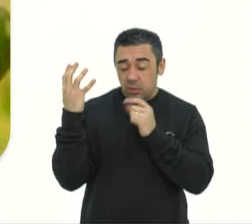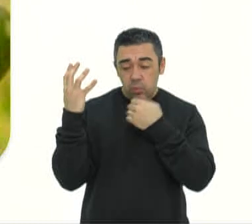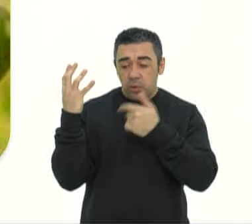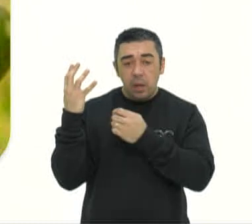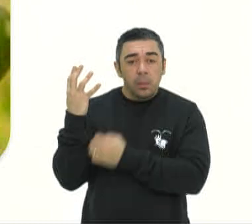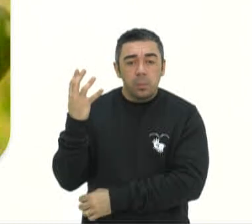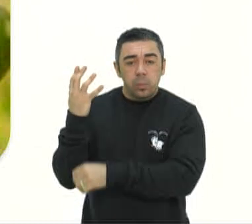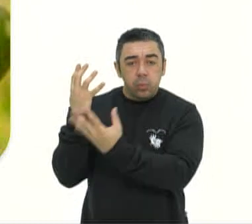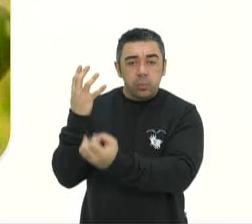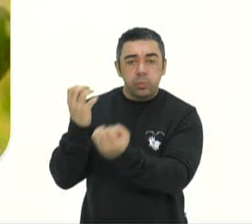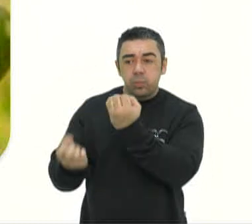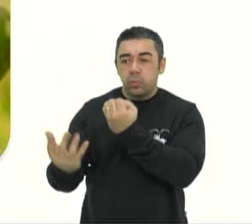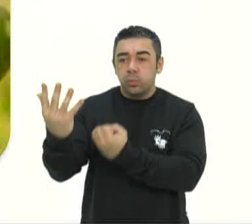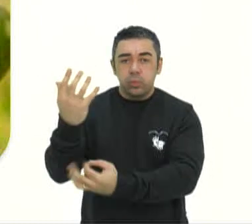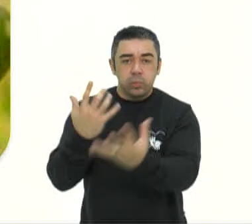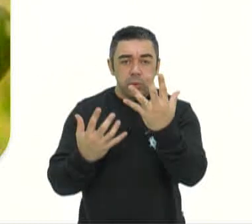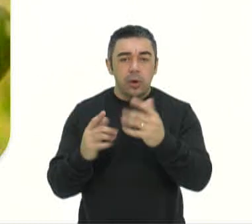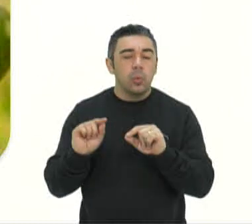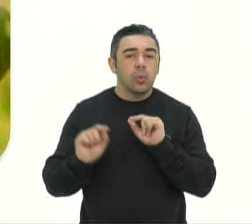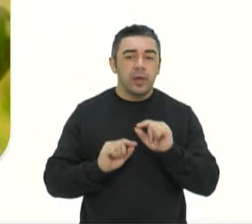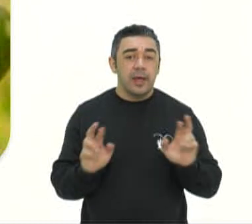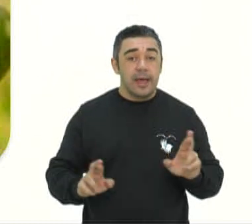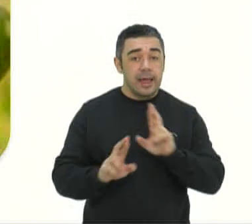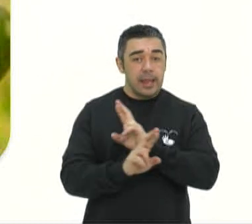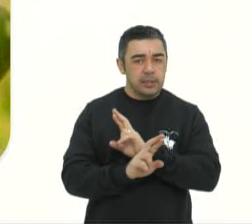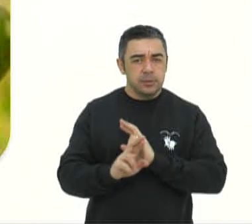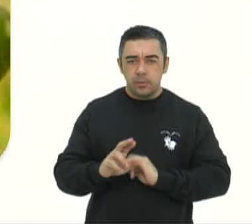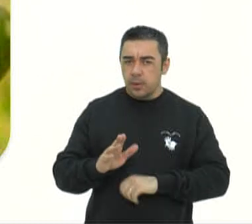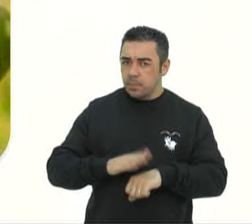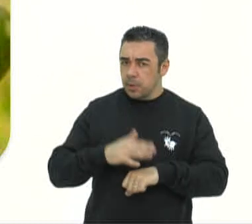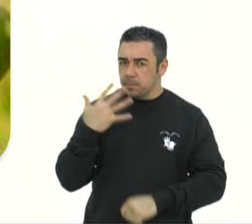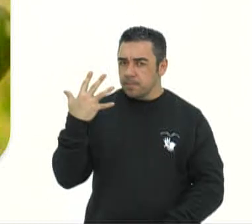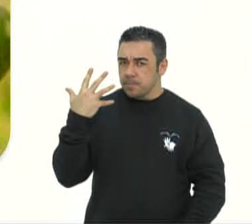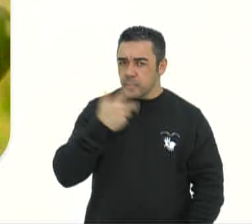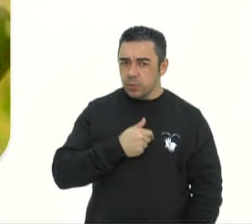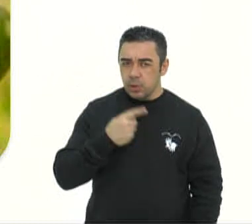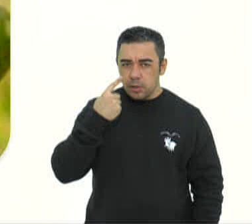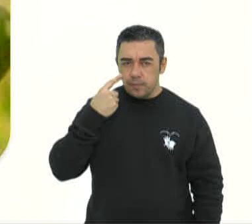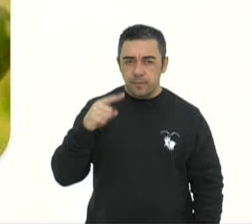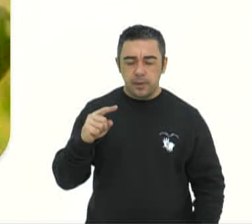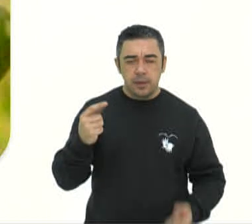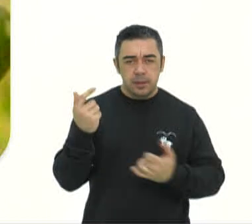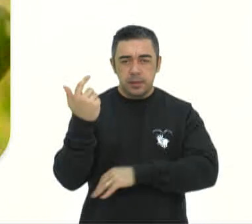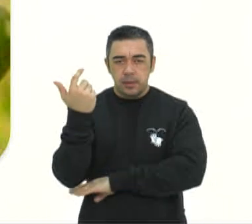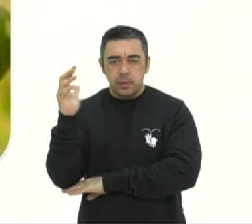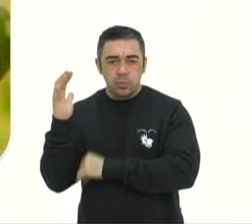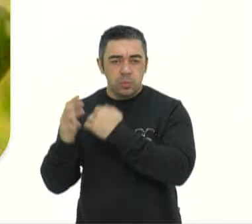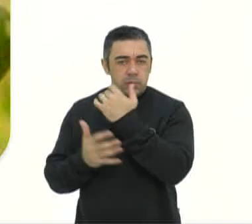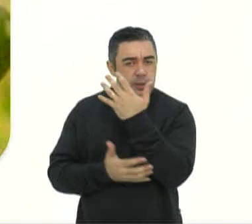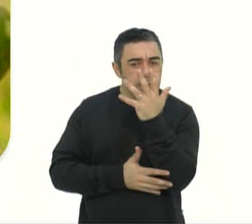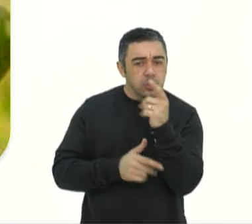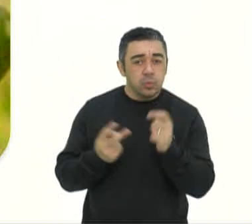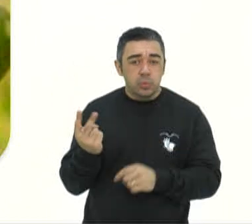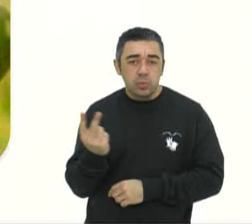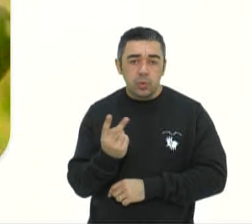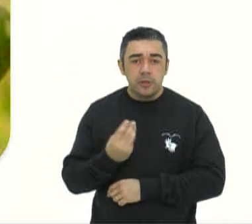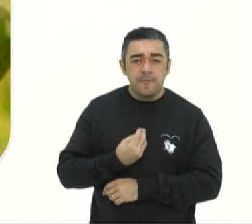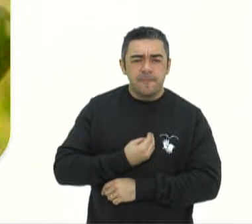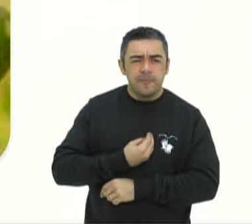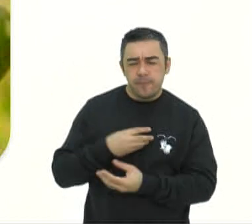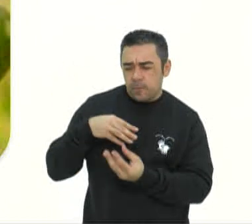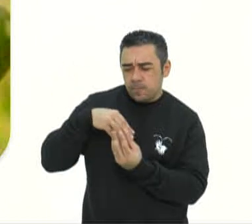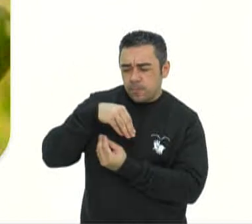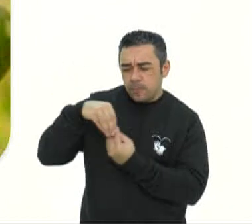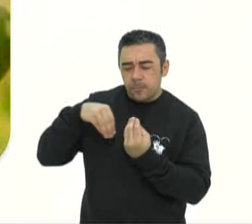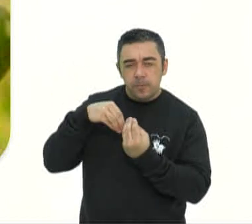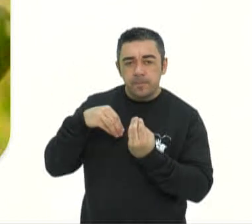que existe entre a figueira e a vespa do figo é uma das mais fascinantes da natureza. Os dois têm a sua existência de tal modo entrelaçada